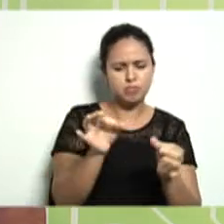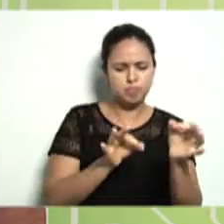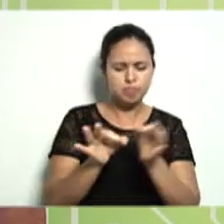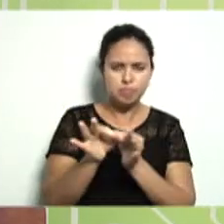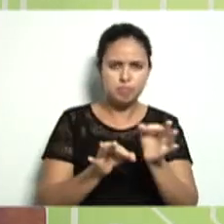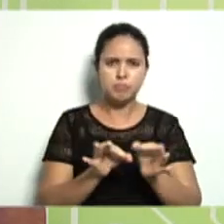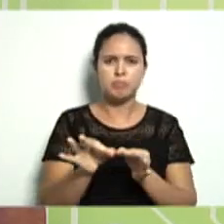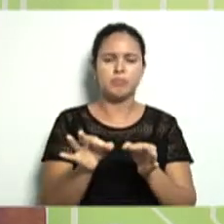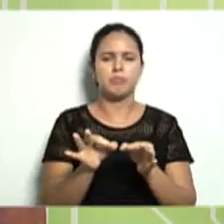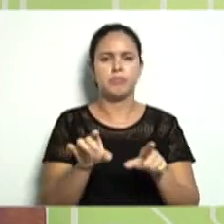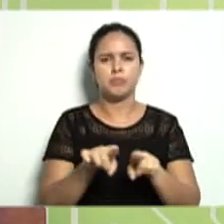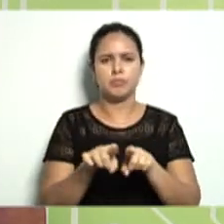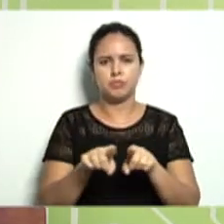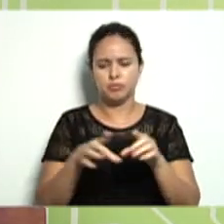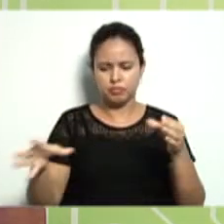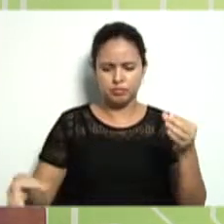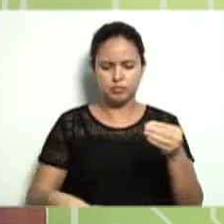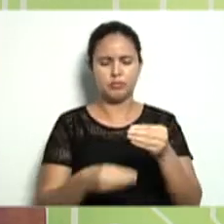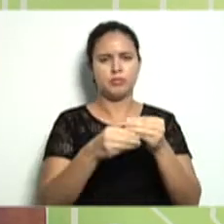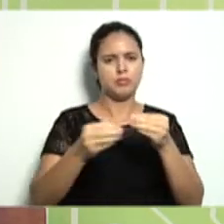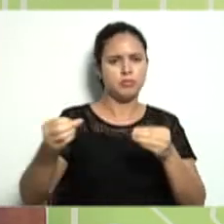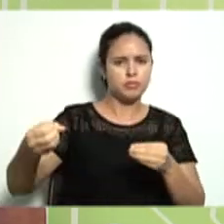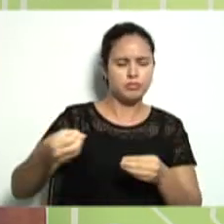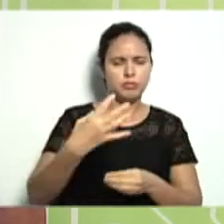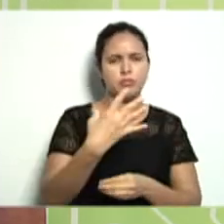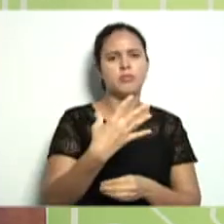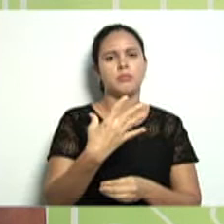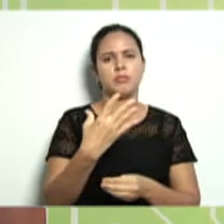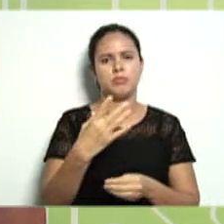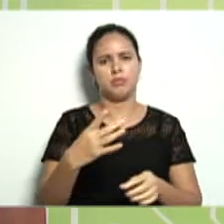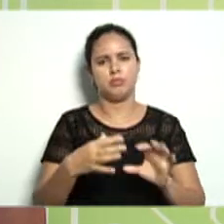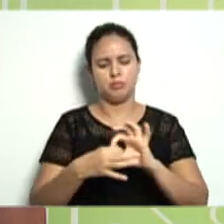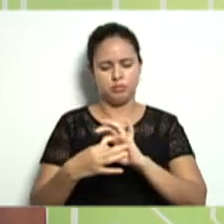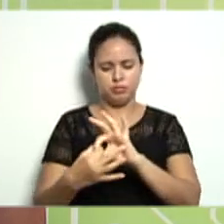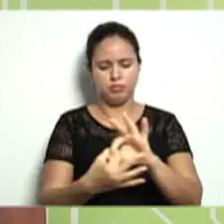vai estar trazendo novas relações,